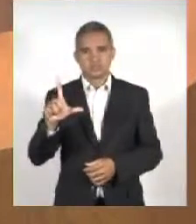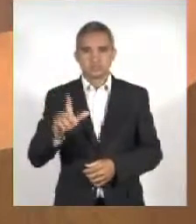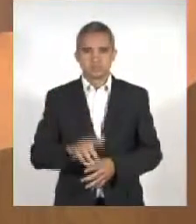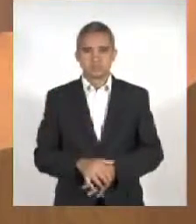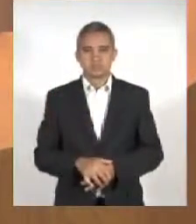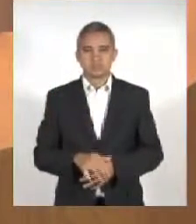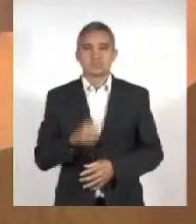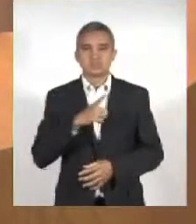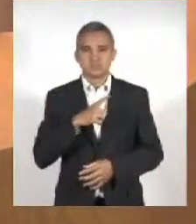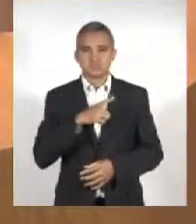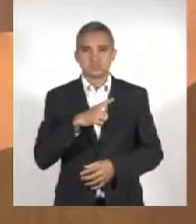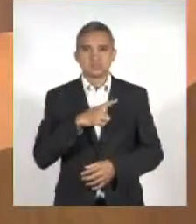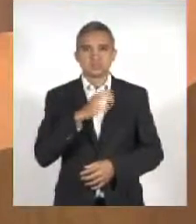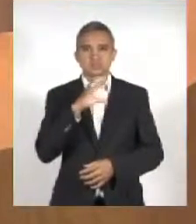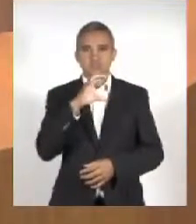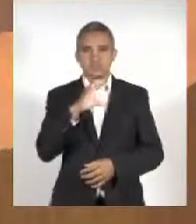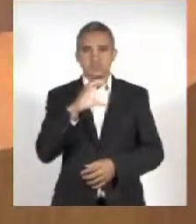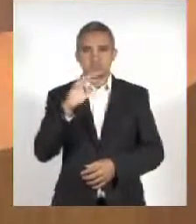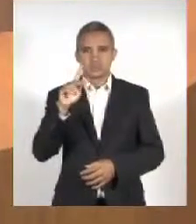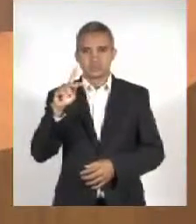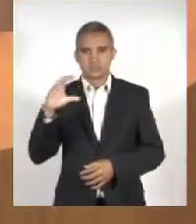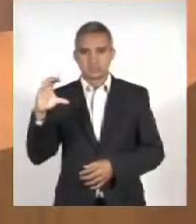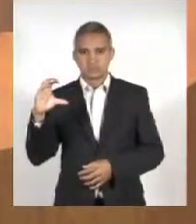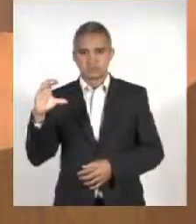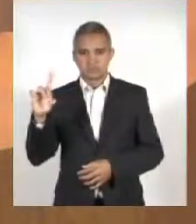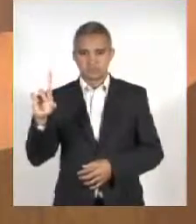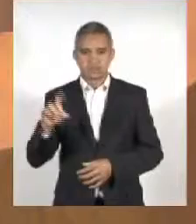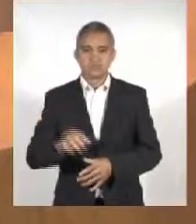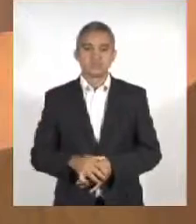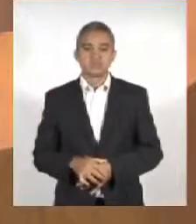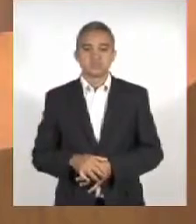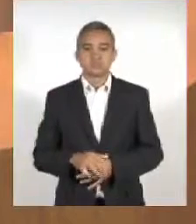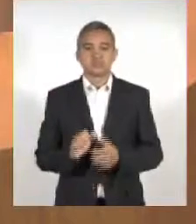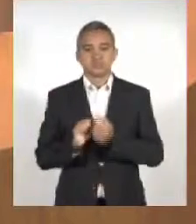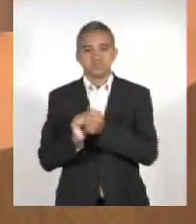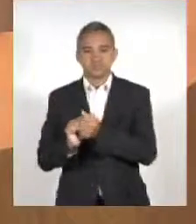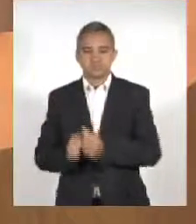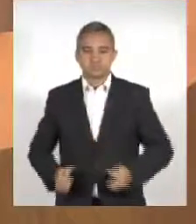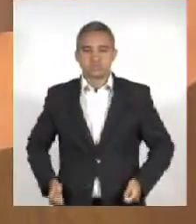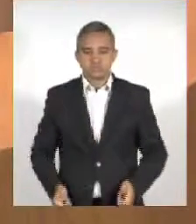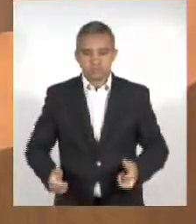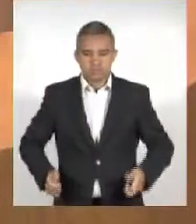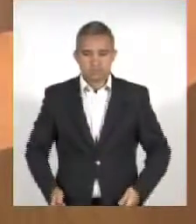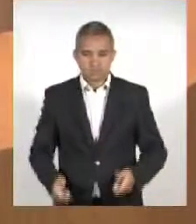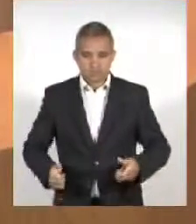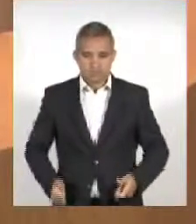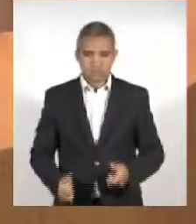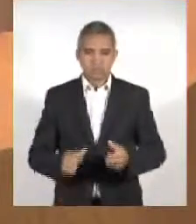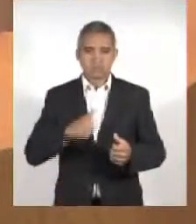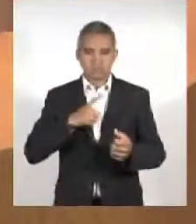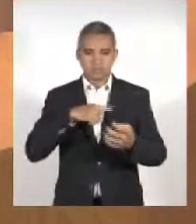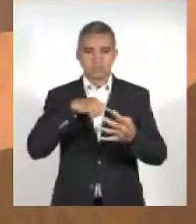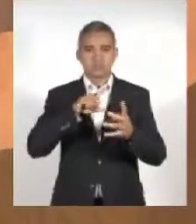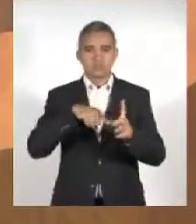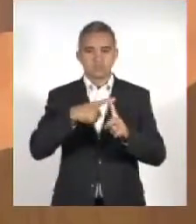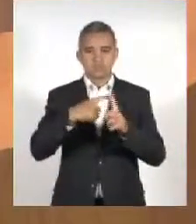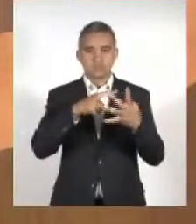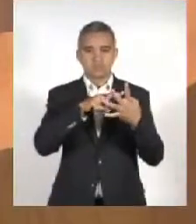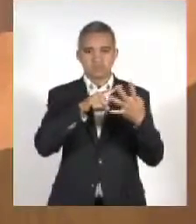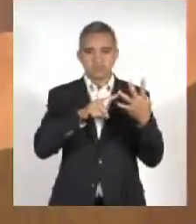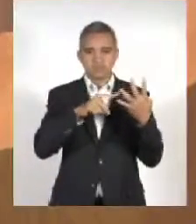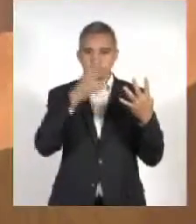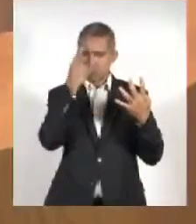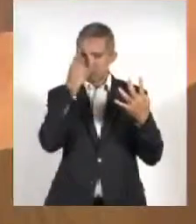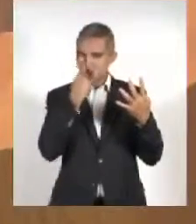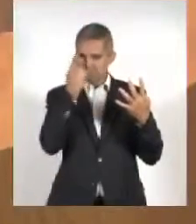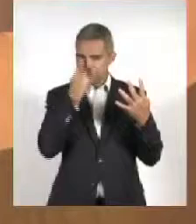conselho de pessoas com deficiência, nós estávamos acompanhados de um cadeirante, nós estávamos com mais 4 deficientes visuais, e nós saímos da